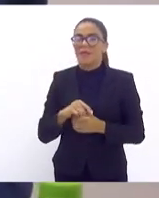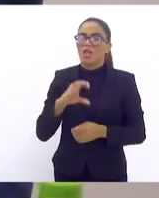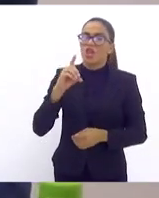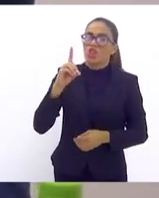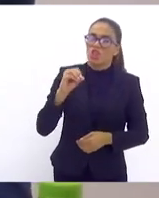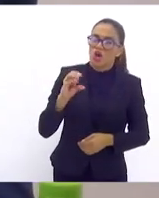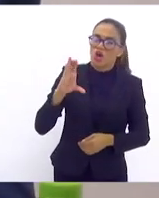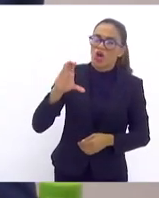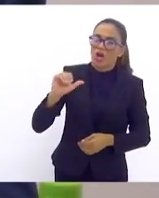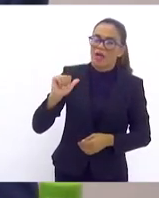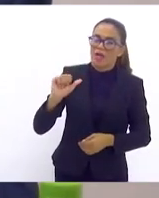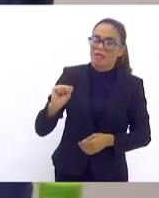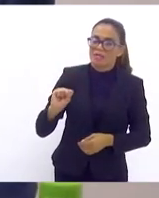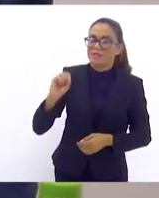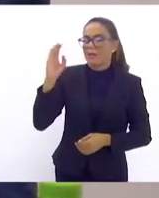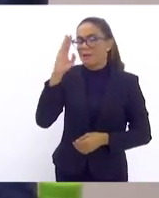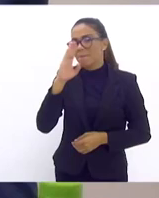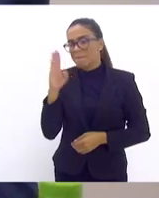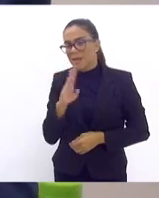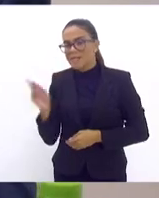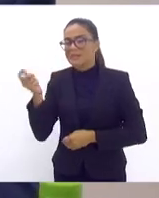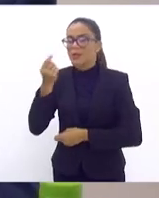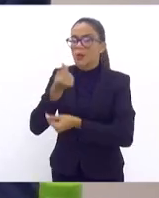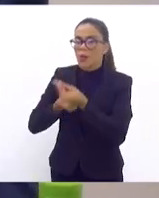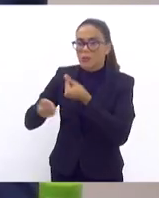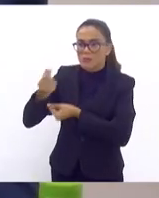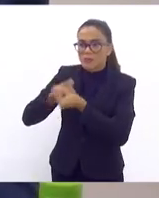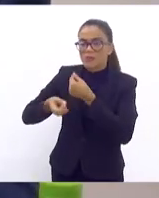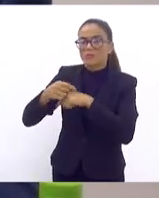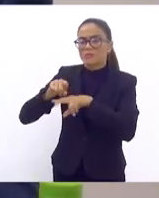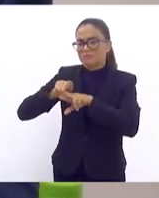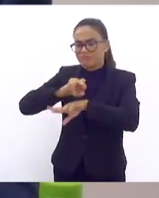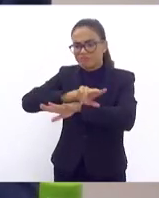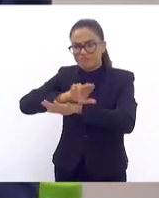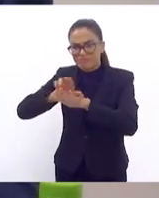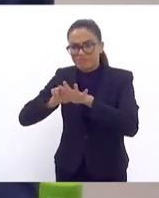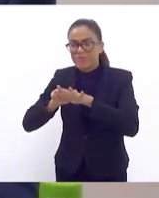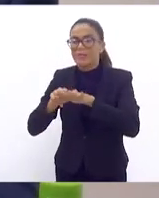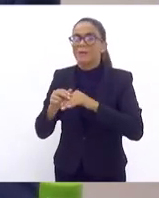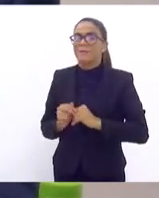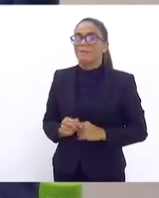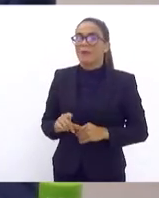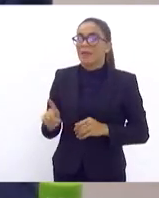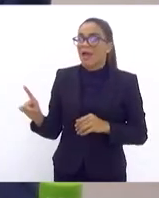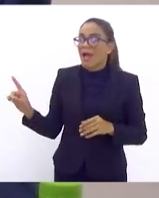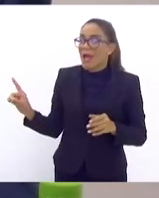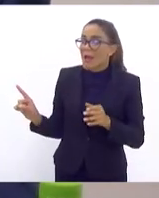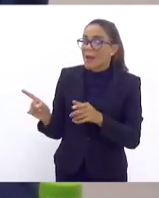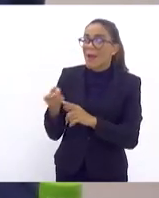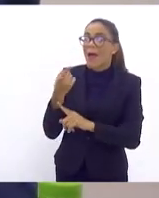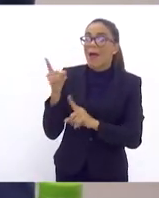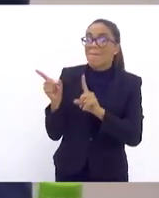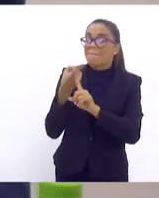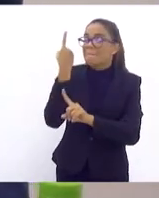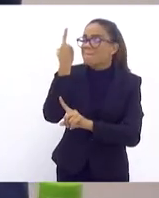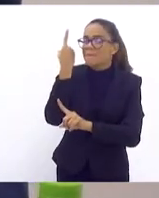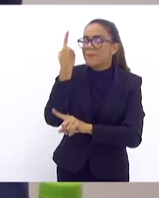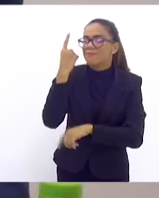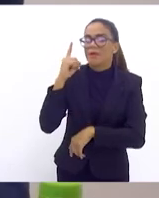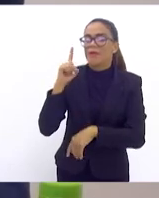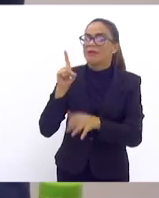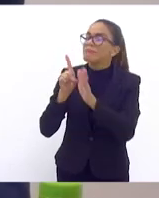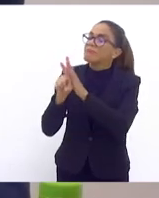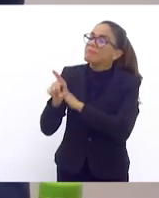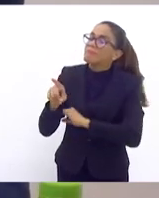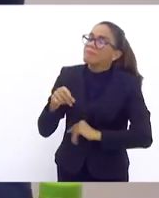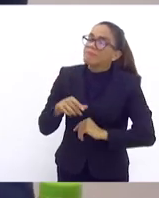Docas, Brasil Logística, enfim, uma série de outras entidades. A primeira, Petrobras, a primeira pergunta que eu fiz para eles,